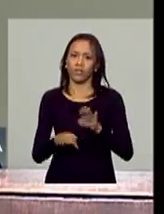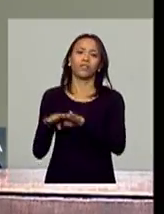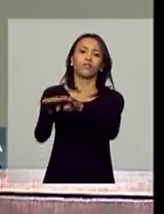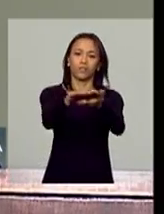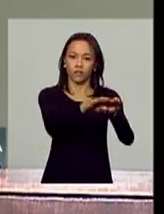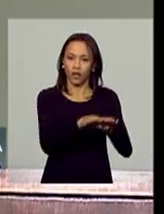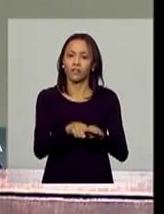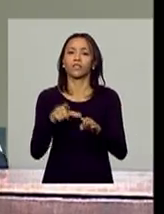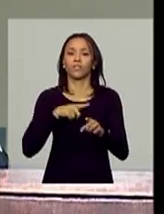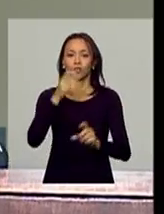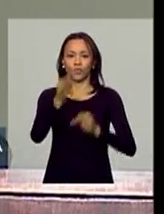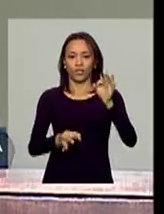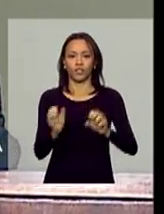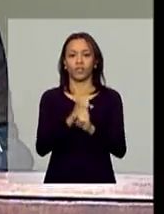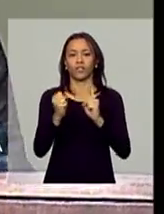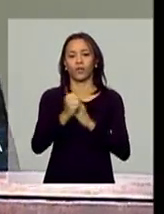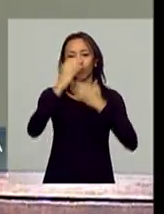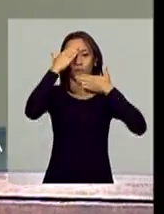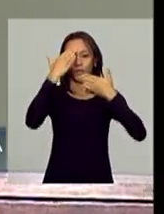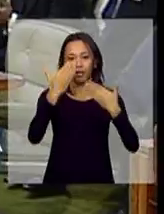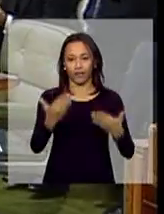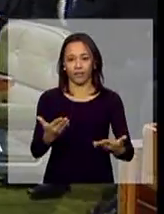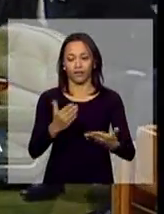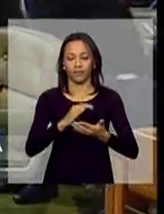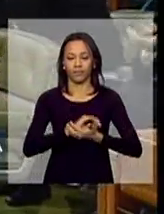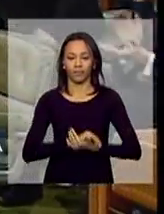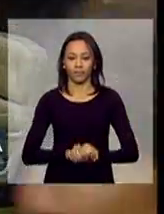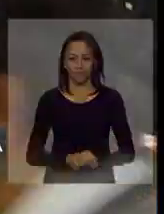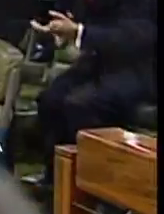com justiça social. Muito obrigada.